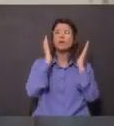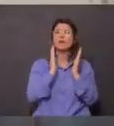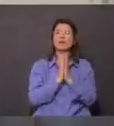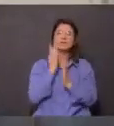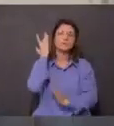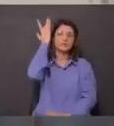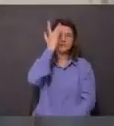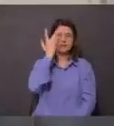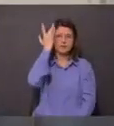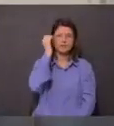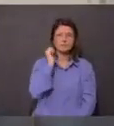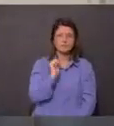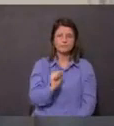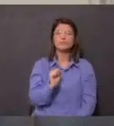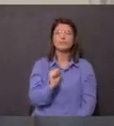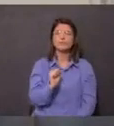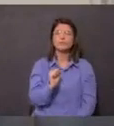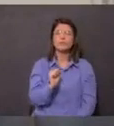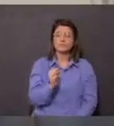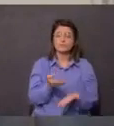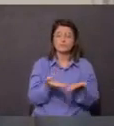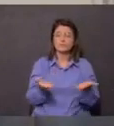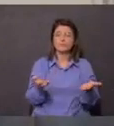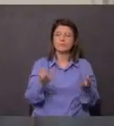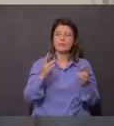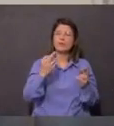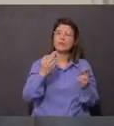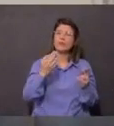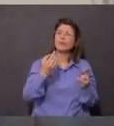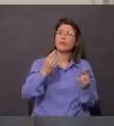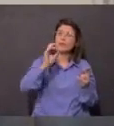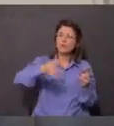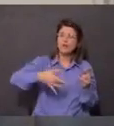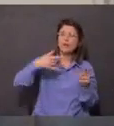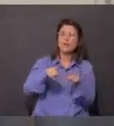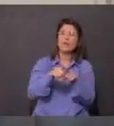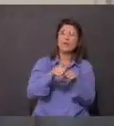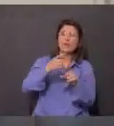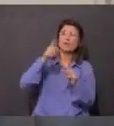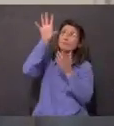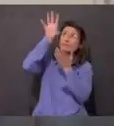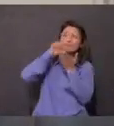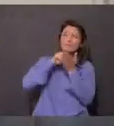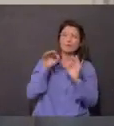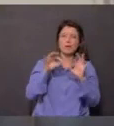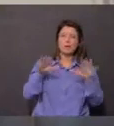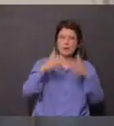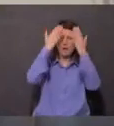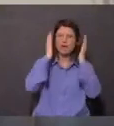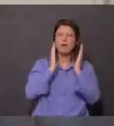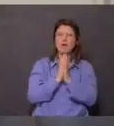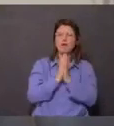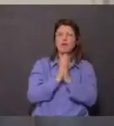Maria e concedei-nos que, seguindo o seu exemplo, guardemos